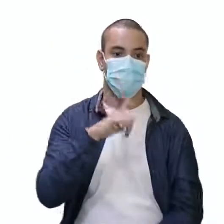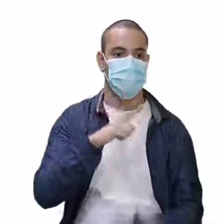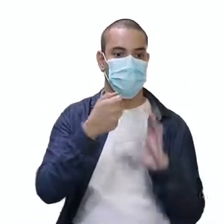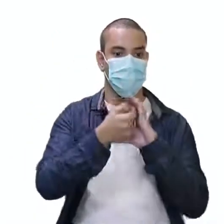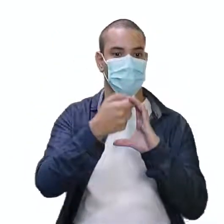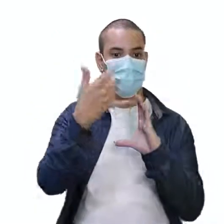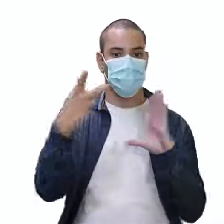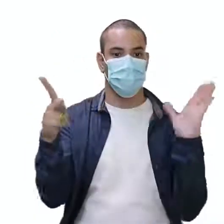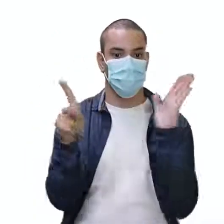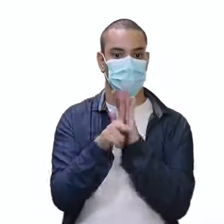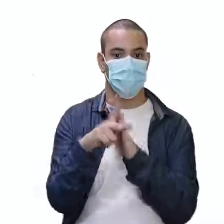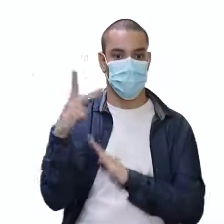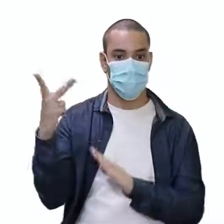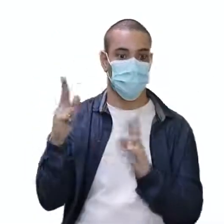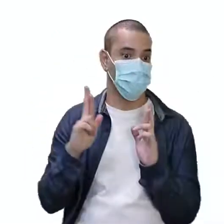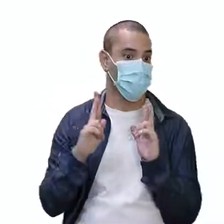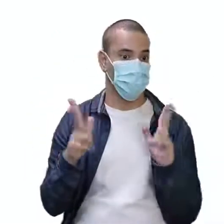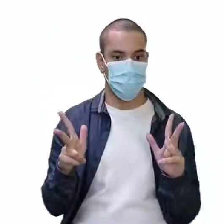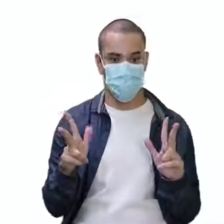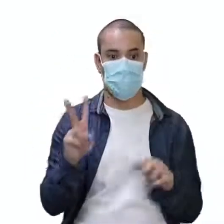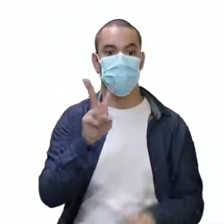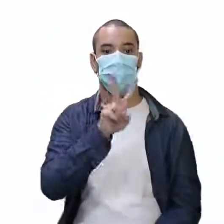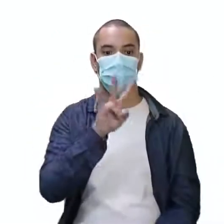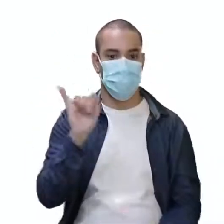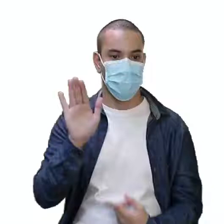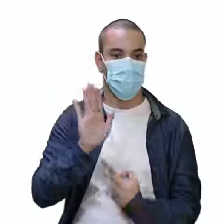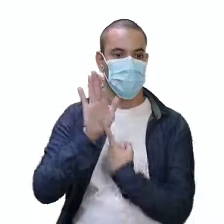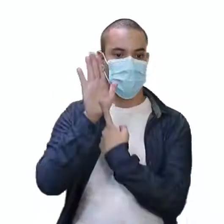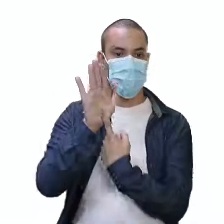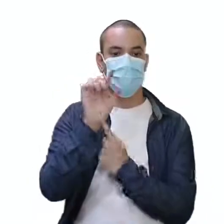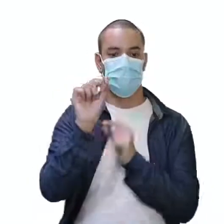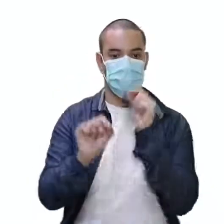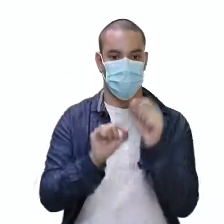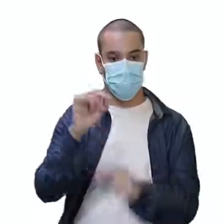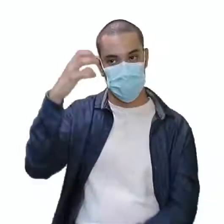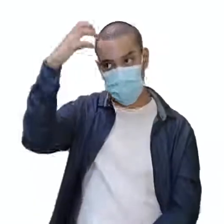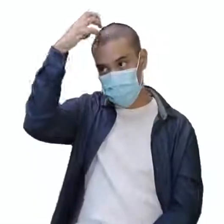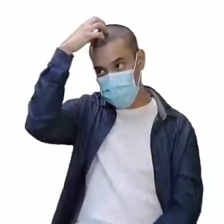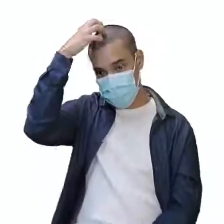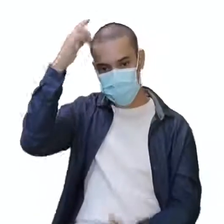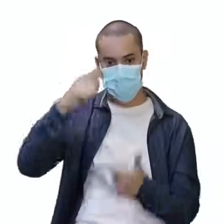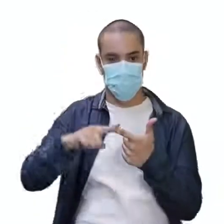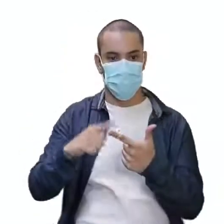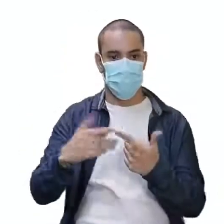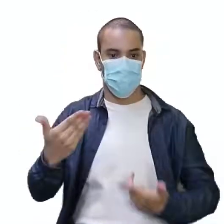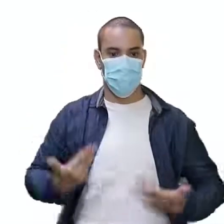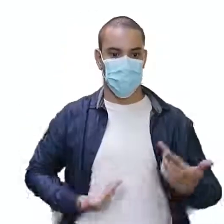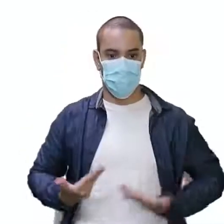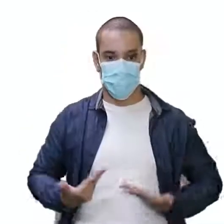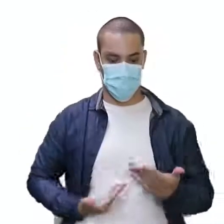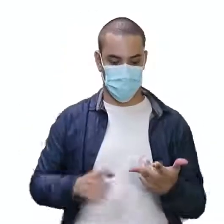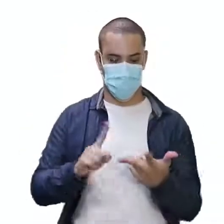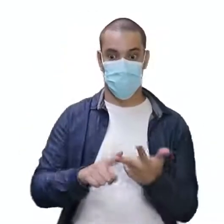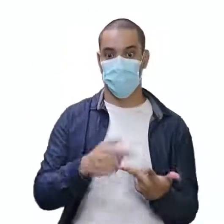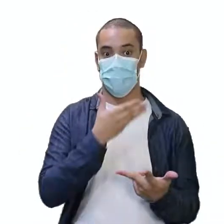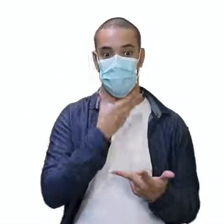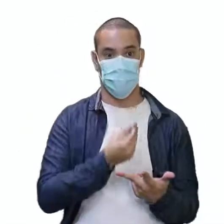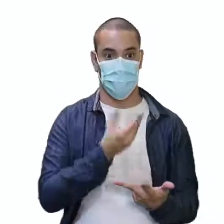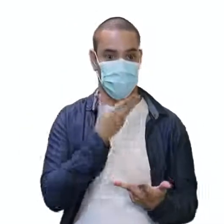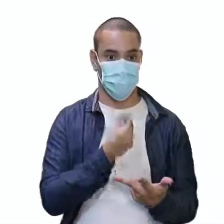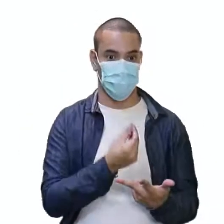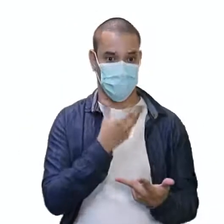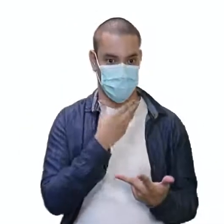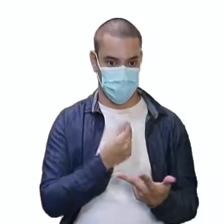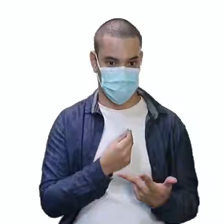características físicas diferentes que vão diferenciar a rainha, as operárias dos zangões, que são os machos,